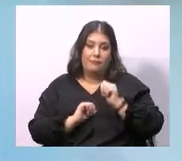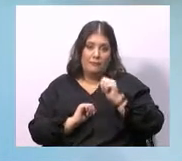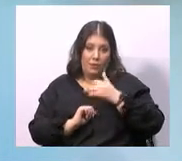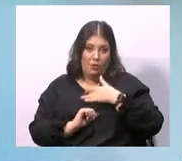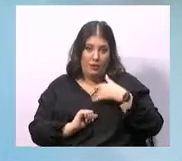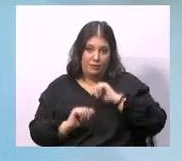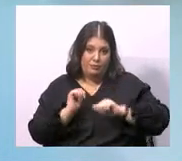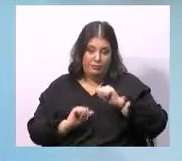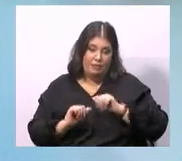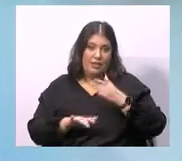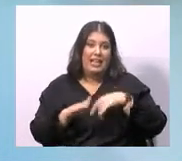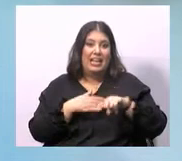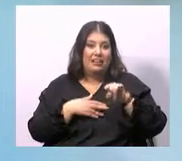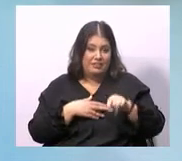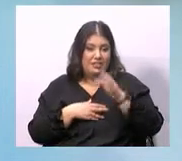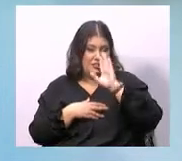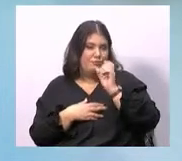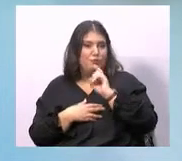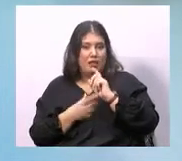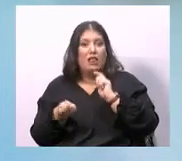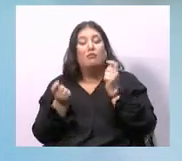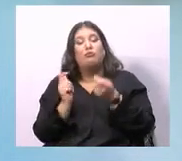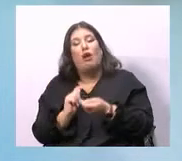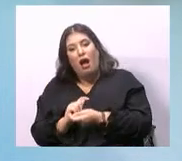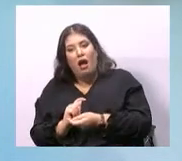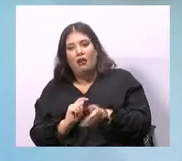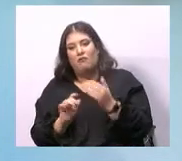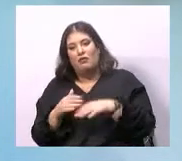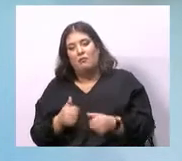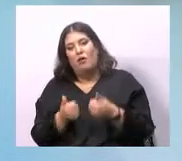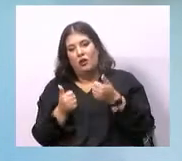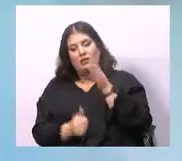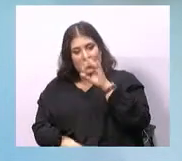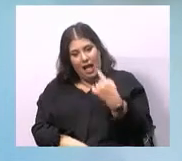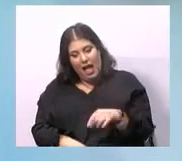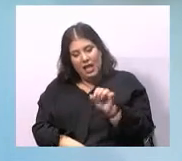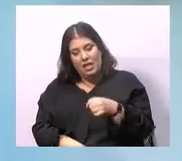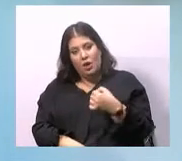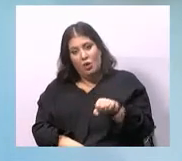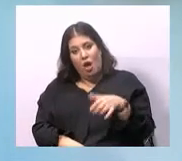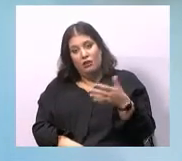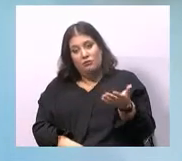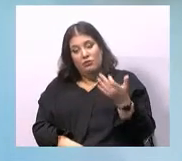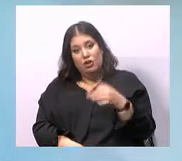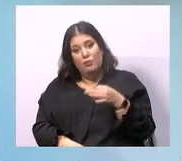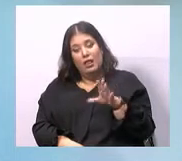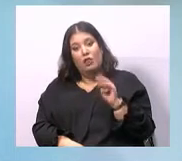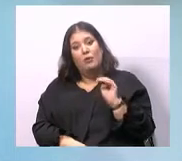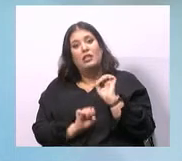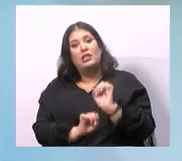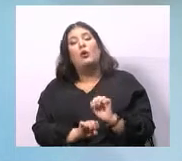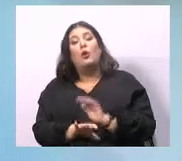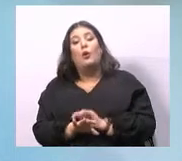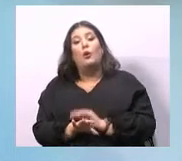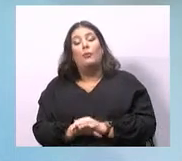e ver se há essa eventualidade, se há esse tipo de reposição da normalidade do seu pé, não é? Porque, de